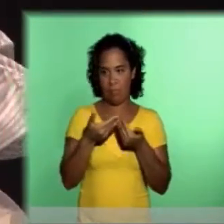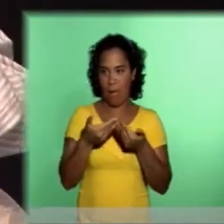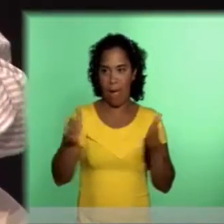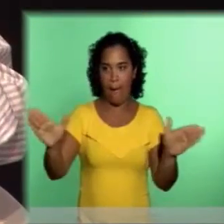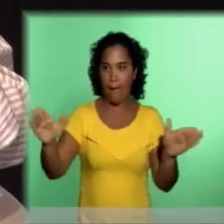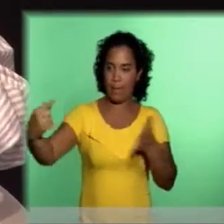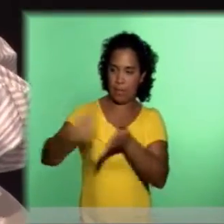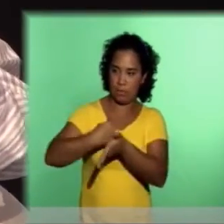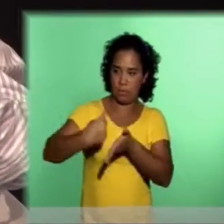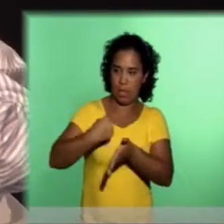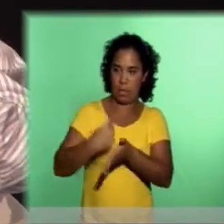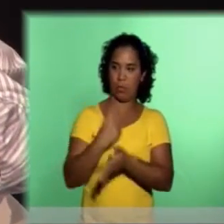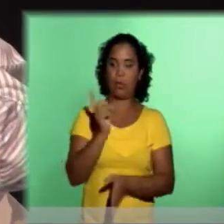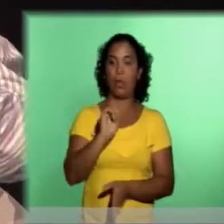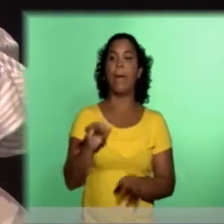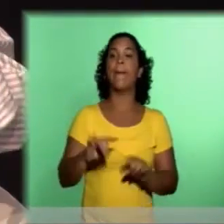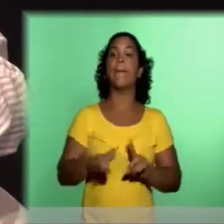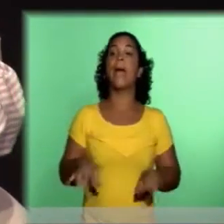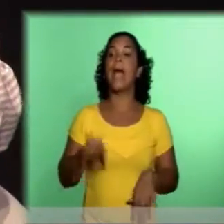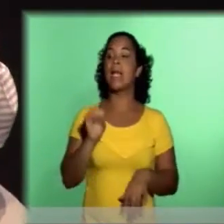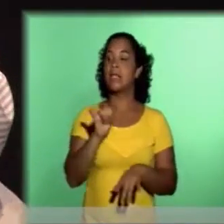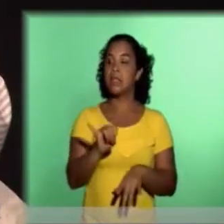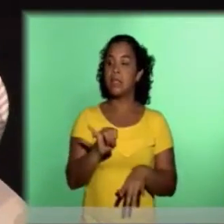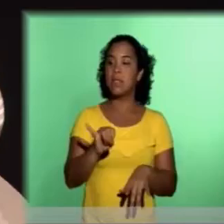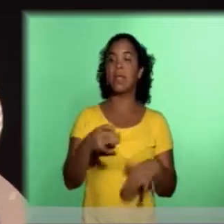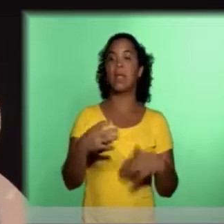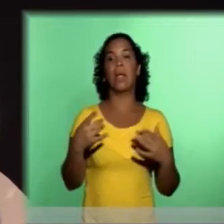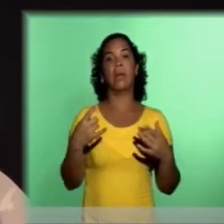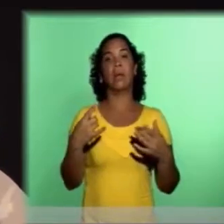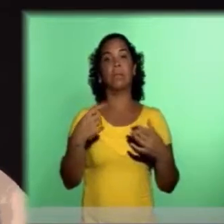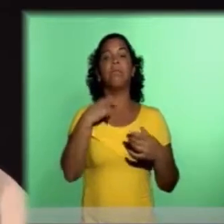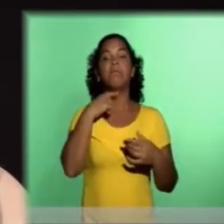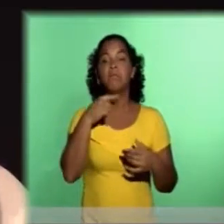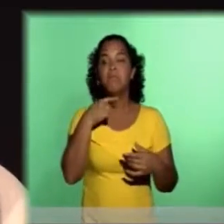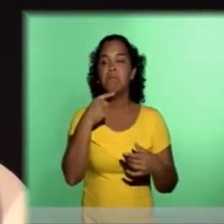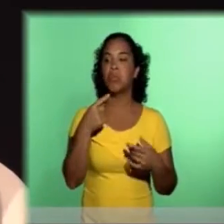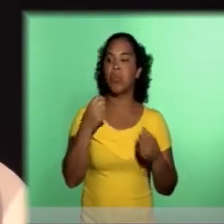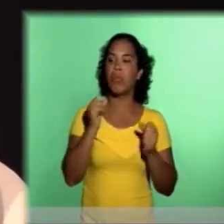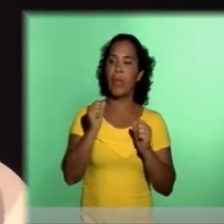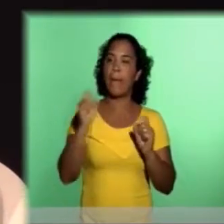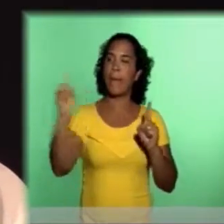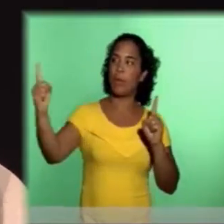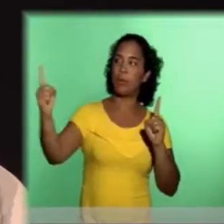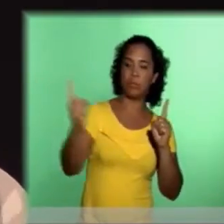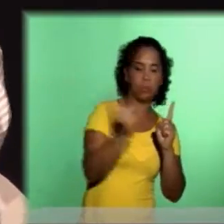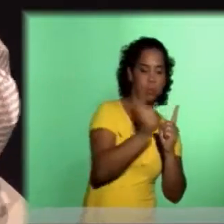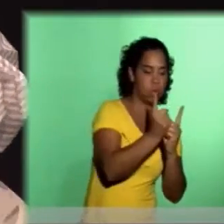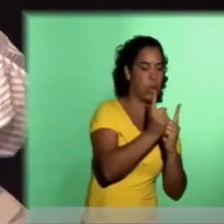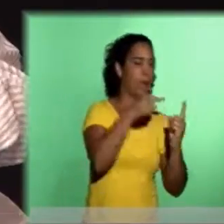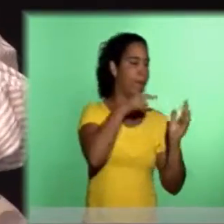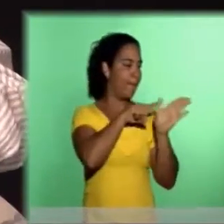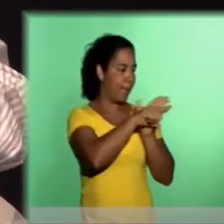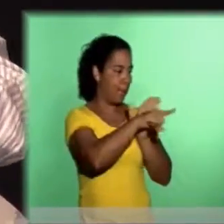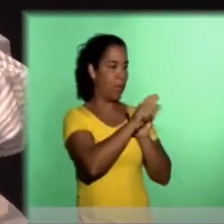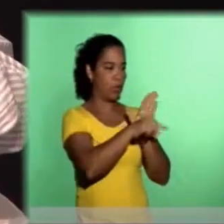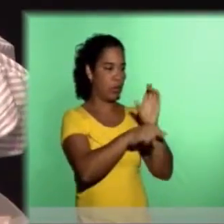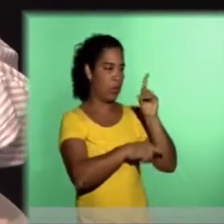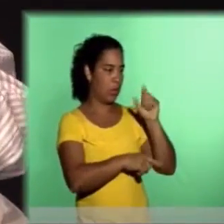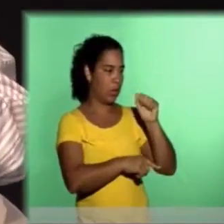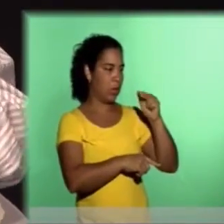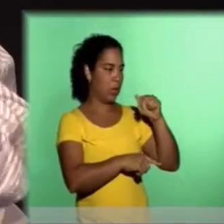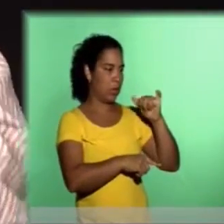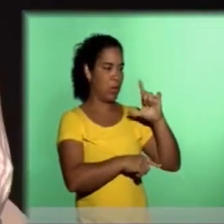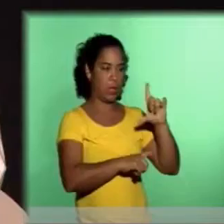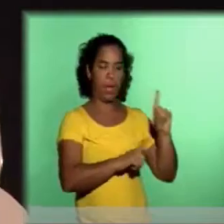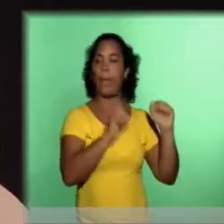Entretanto, qualquer esclarecimento pode ser encaminhado ao próprio Daniel. A campanha tem o